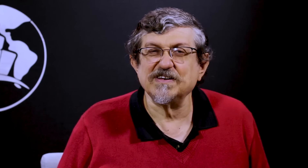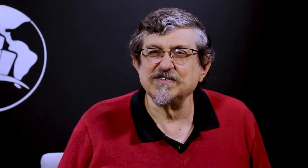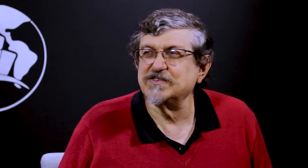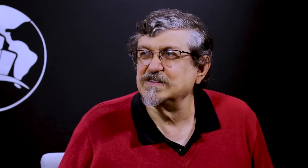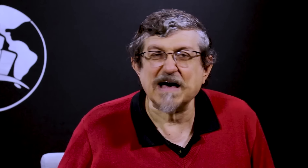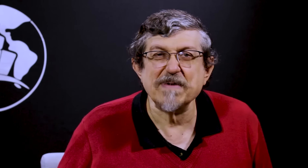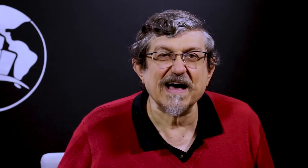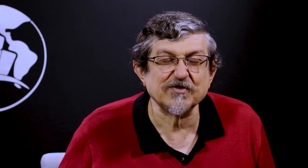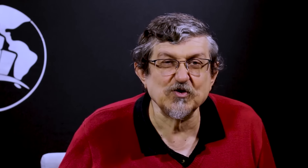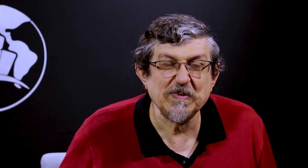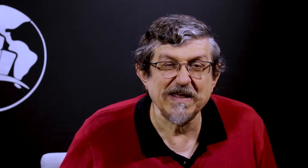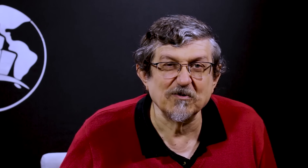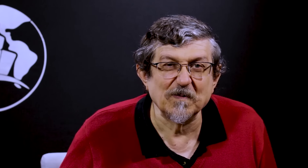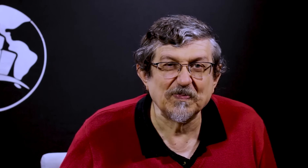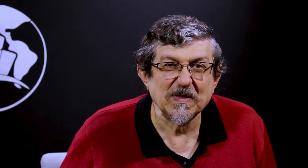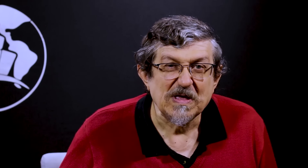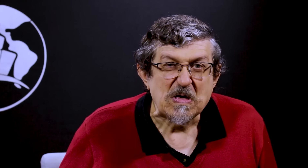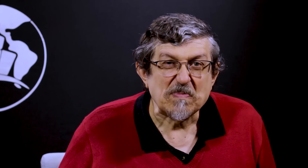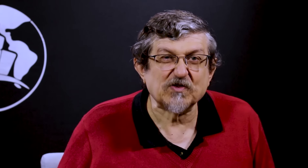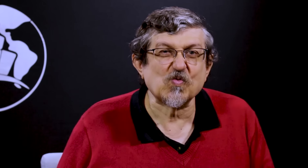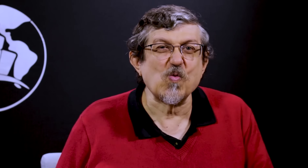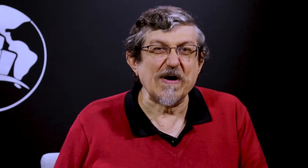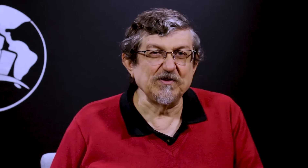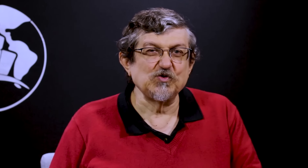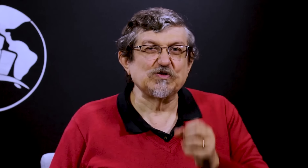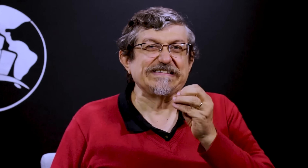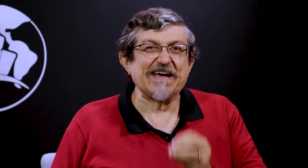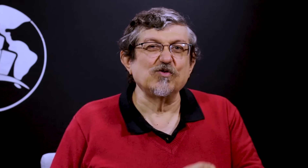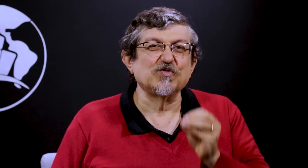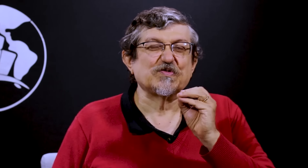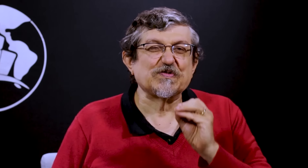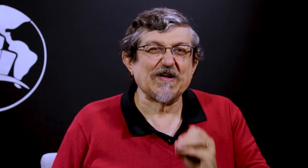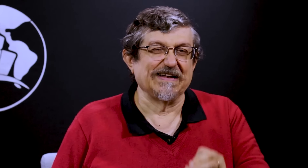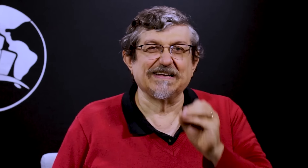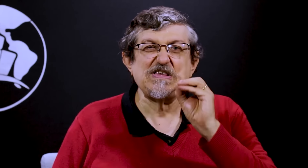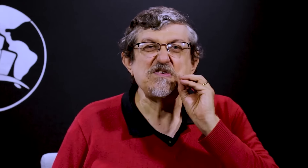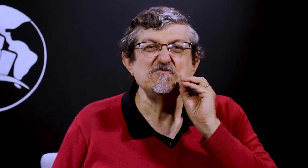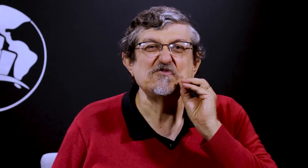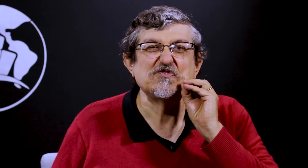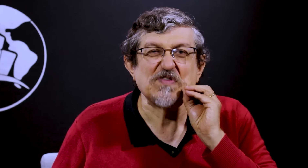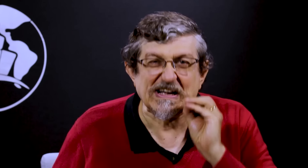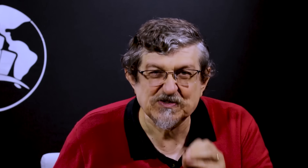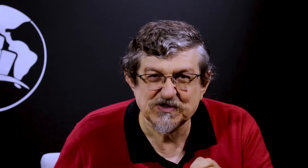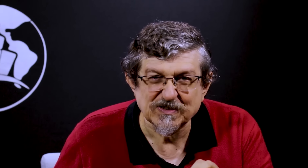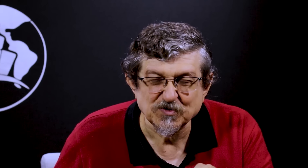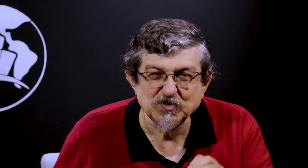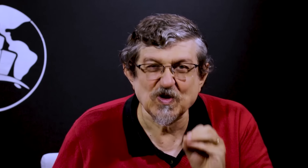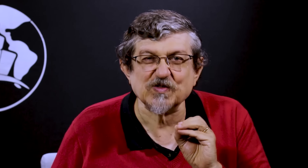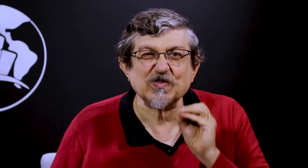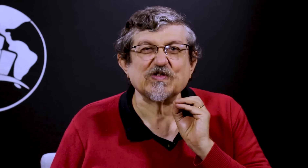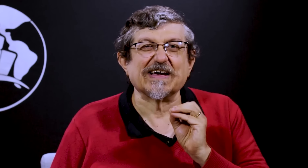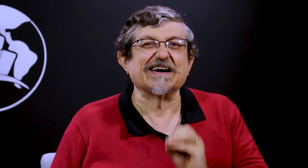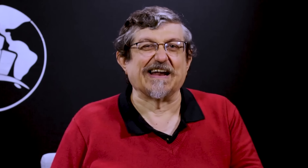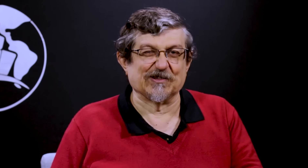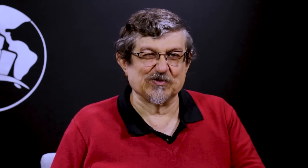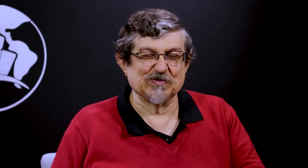realidade diante da ameaça e do perigo. Mas quando Deus fala e invade o